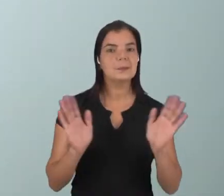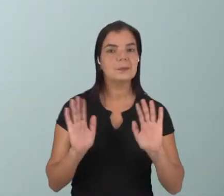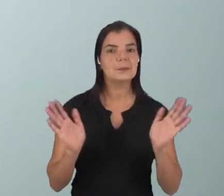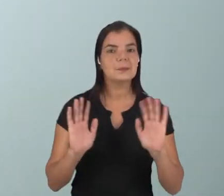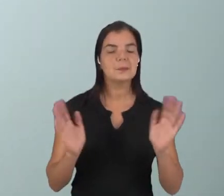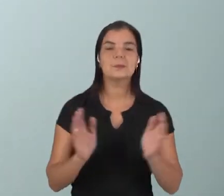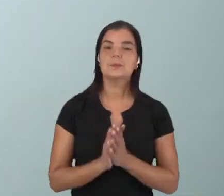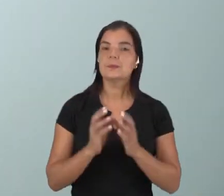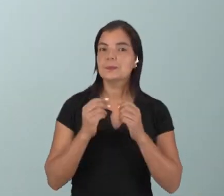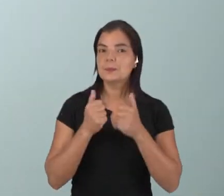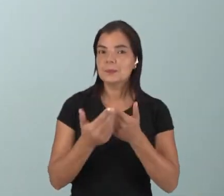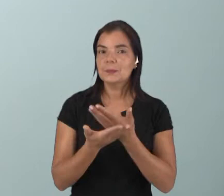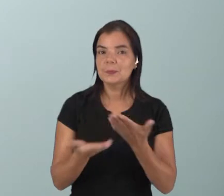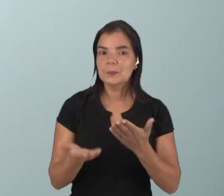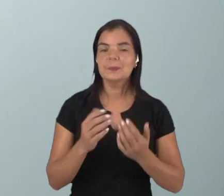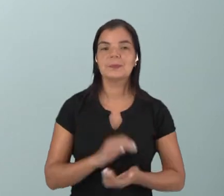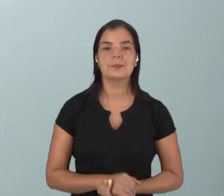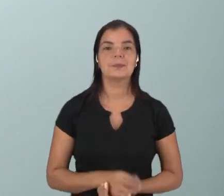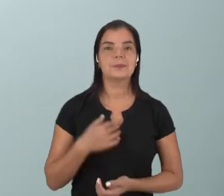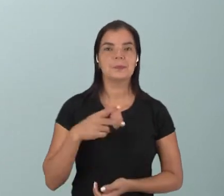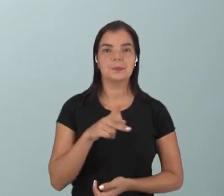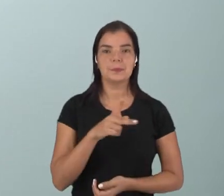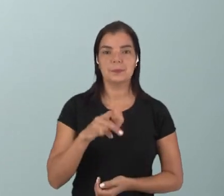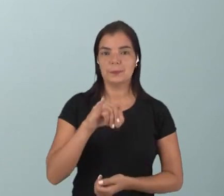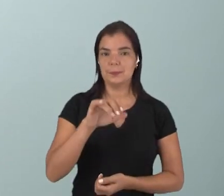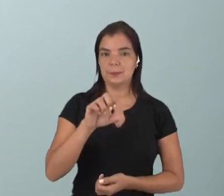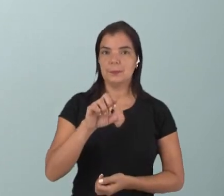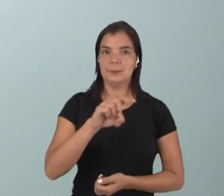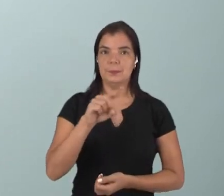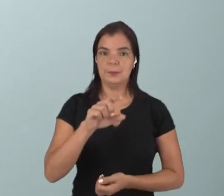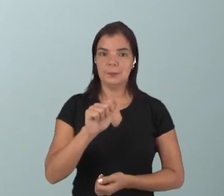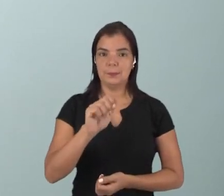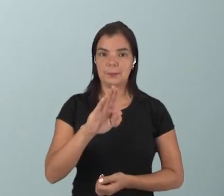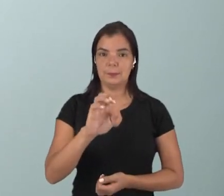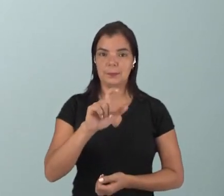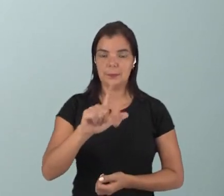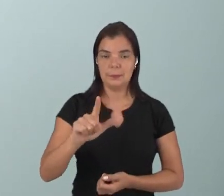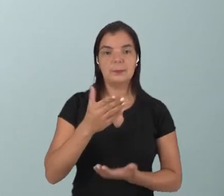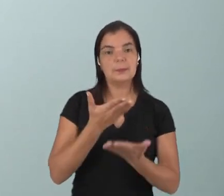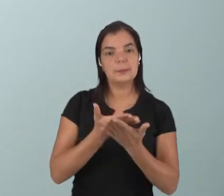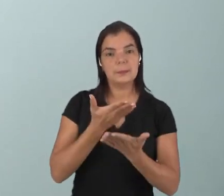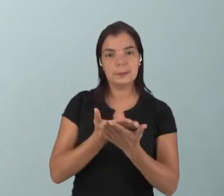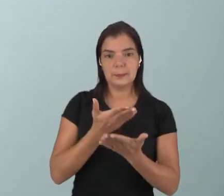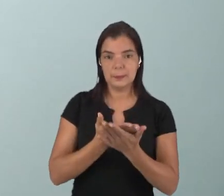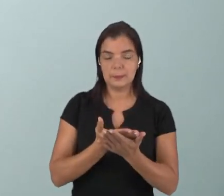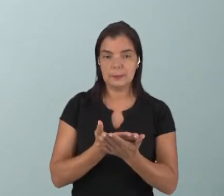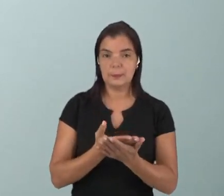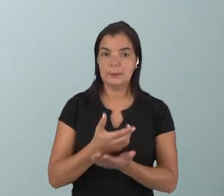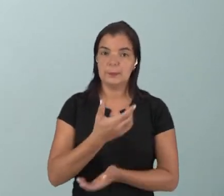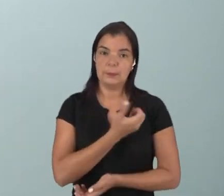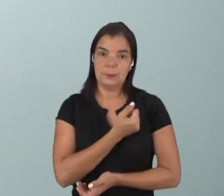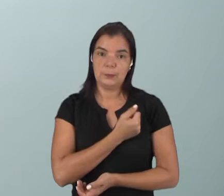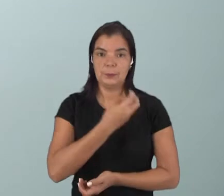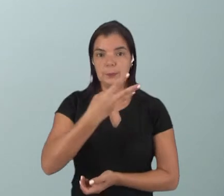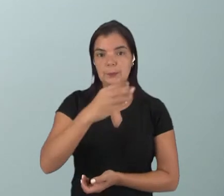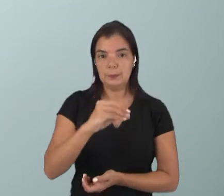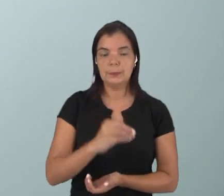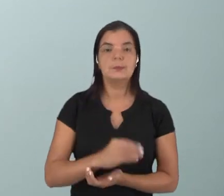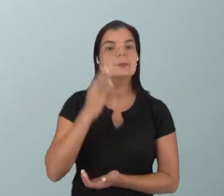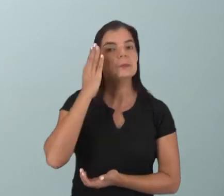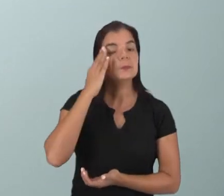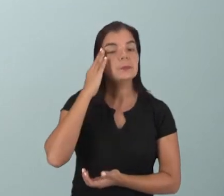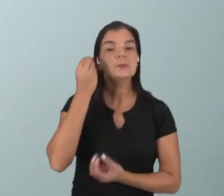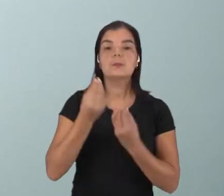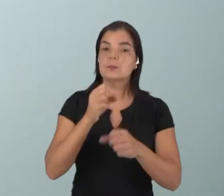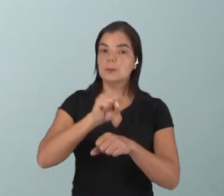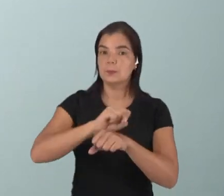Olá, tudo bem com vocês? Eu sou a professora Isabel, estou aqui para mais uma videoaula, aula de número 30, Entendendo o